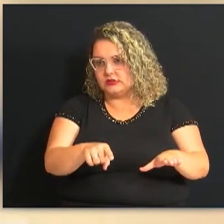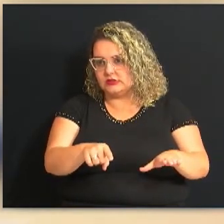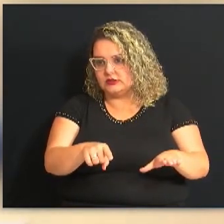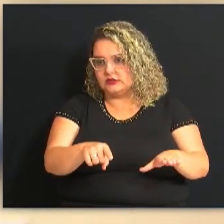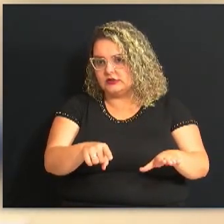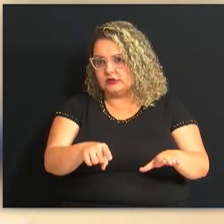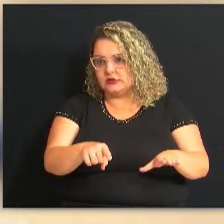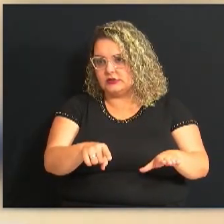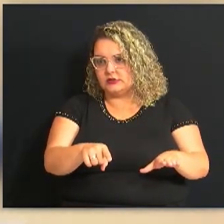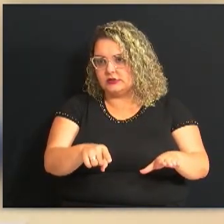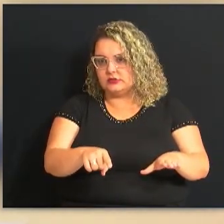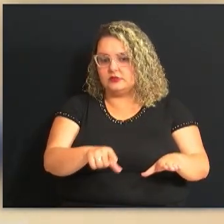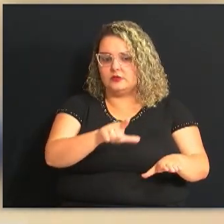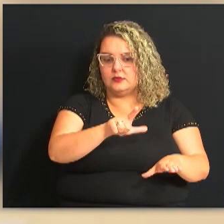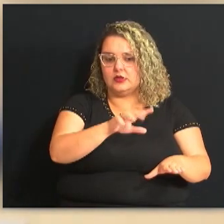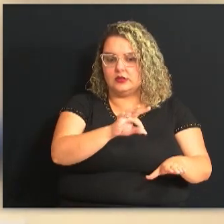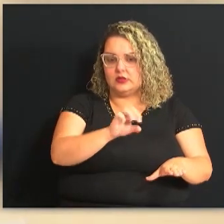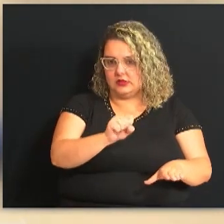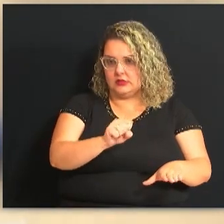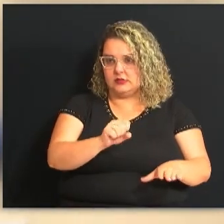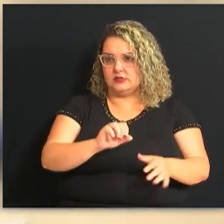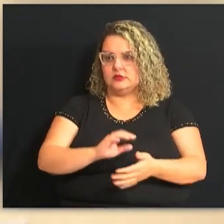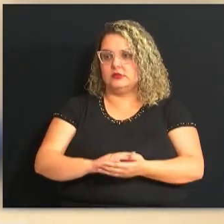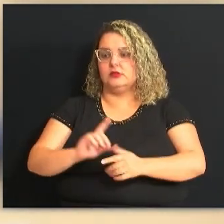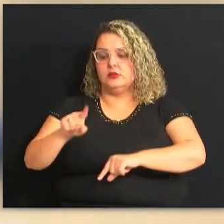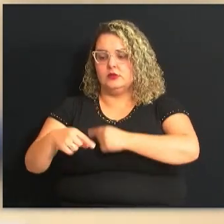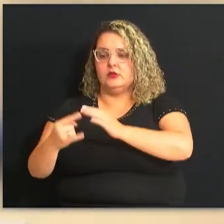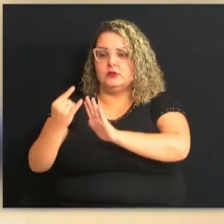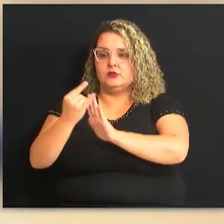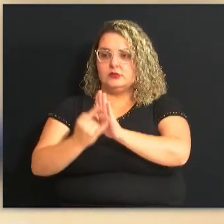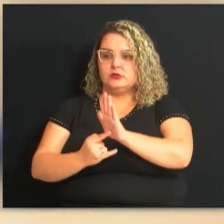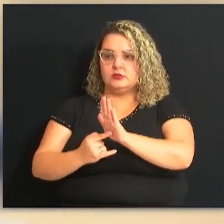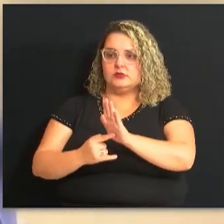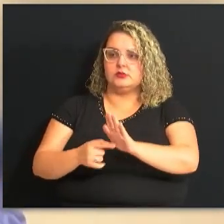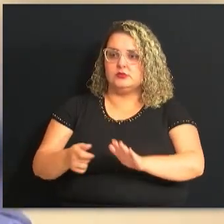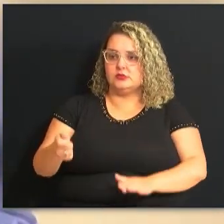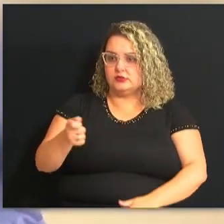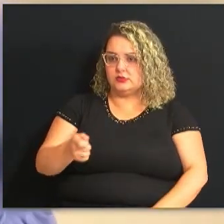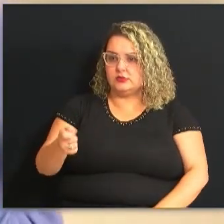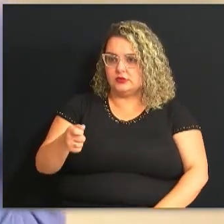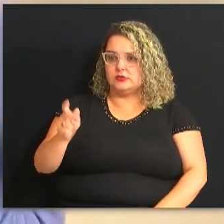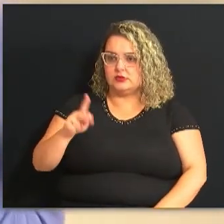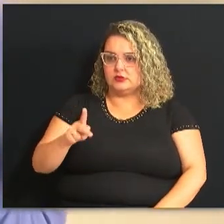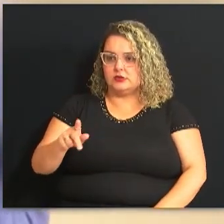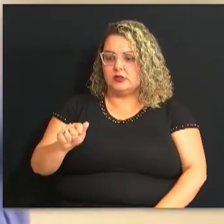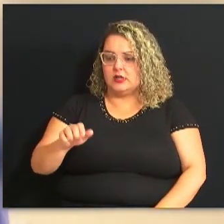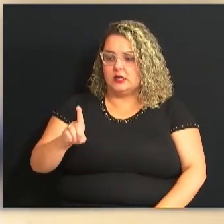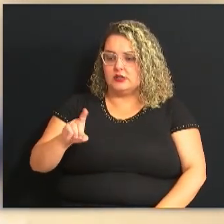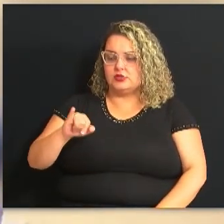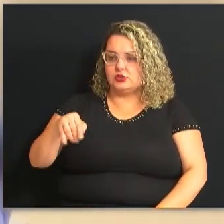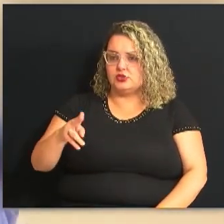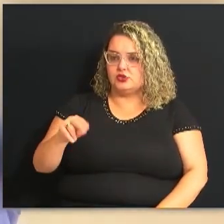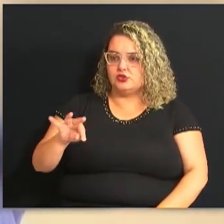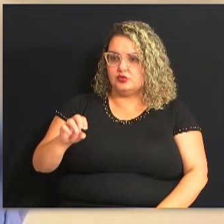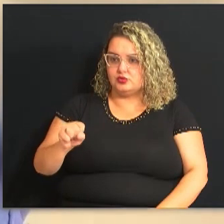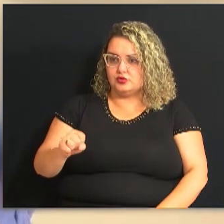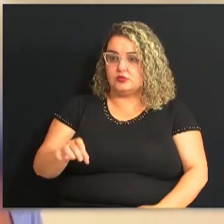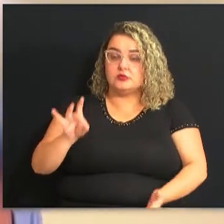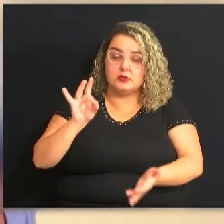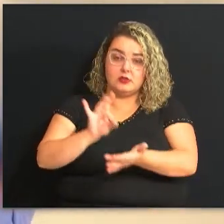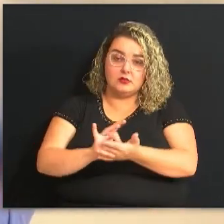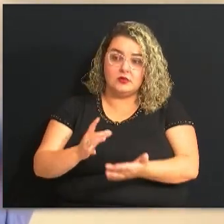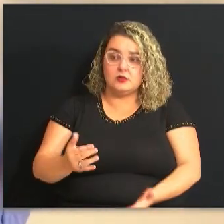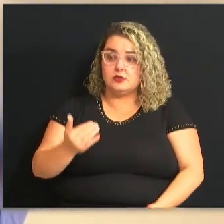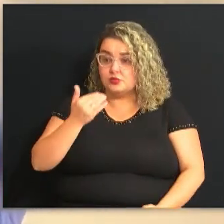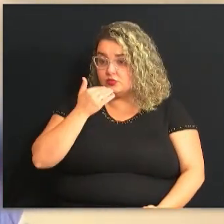por LTS, e um documento da Associação dos Professores Adjuntos, que, na verdade, reivindicava